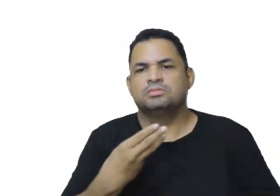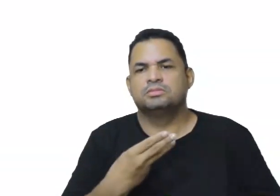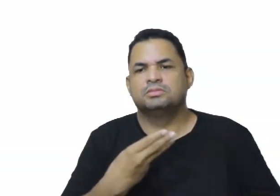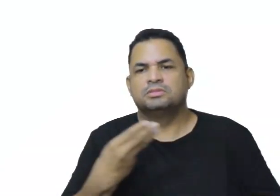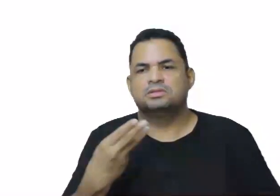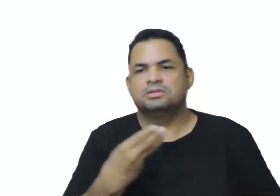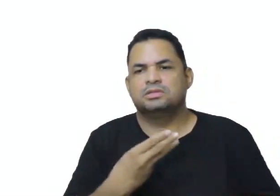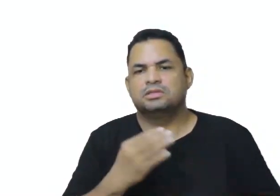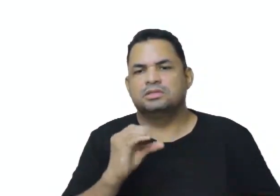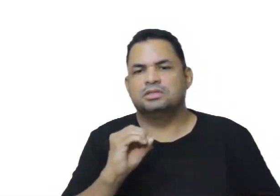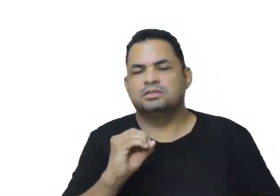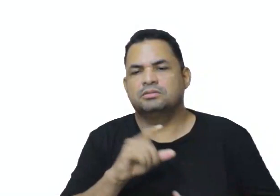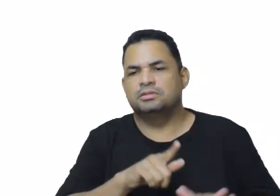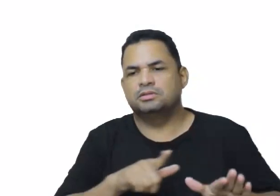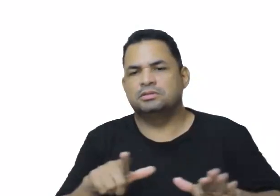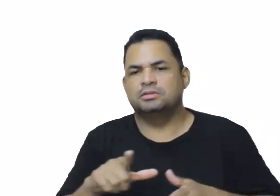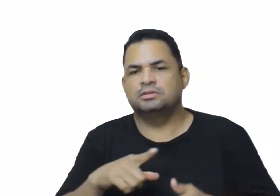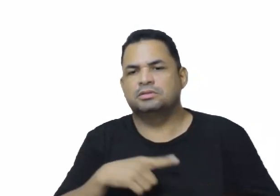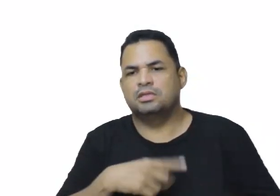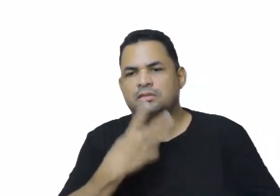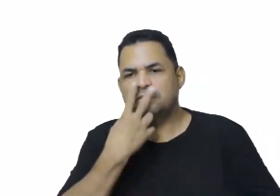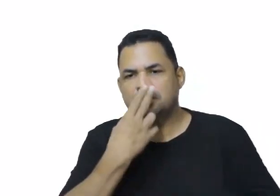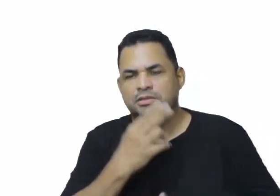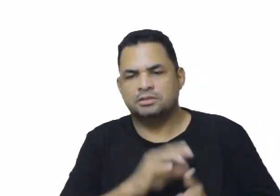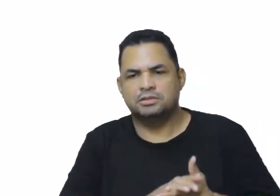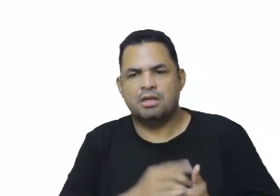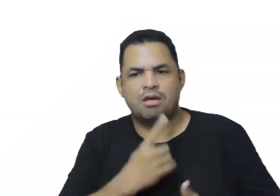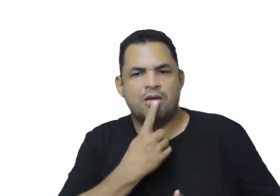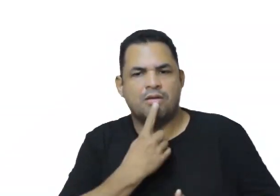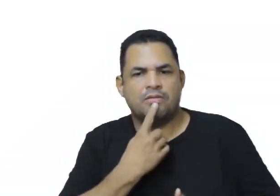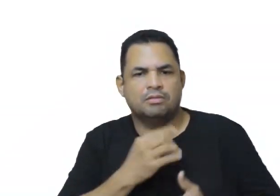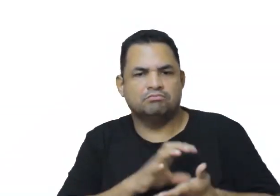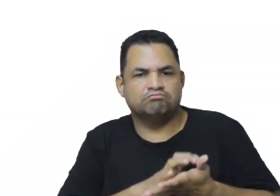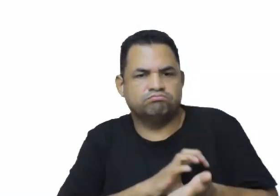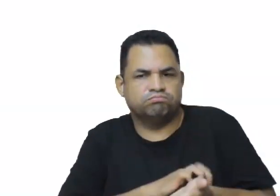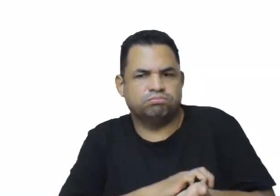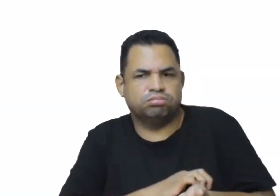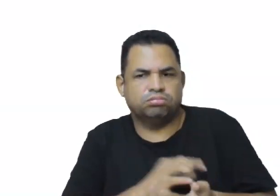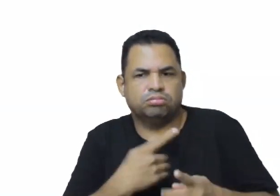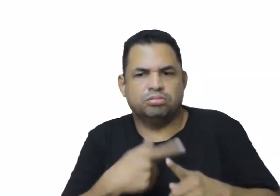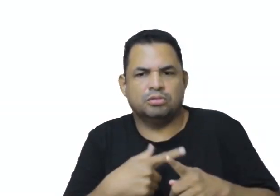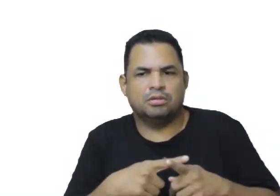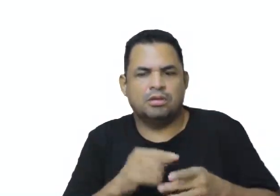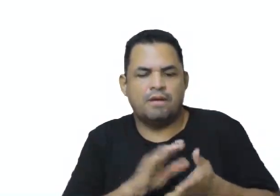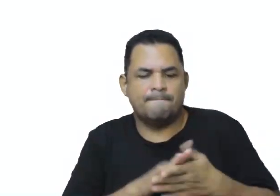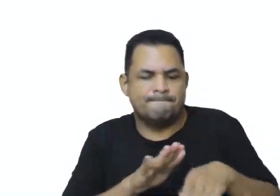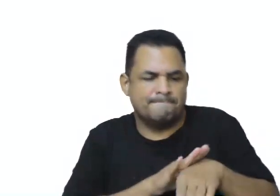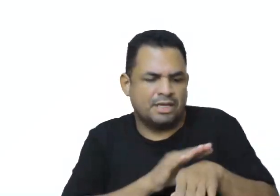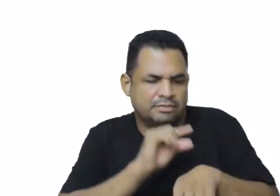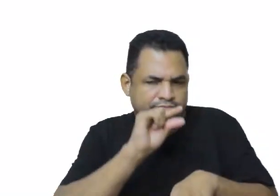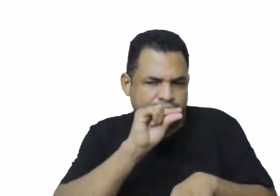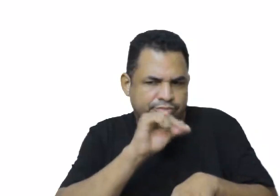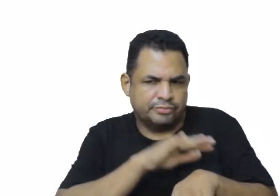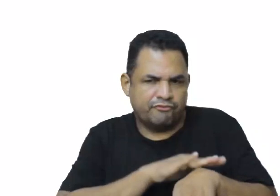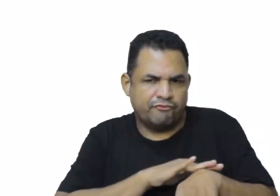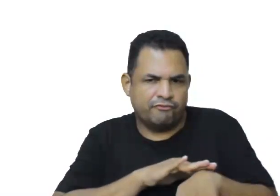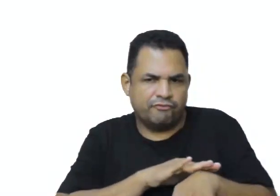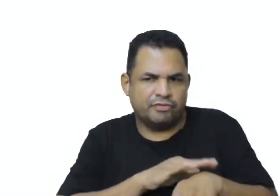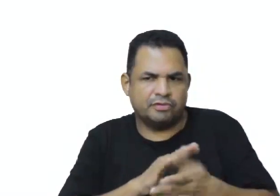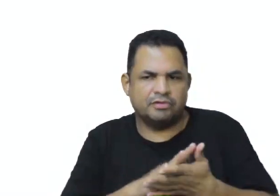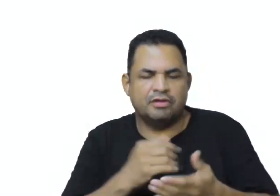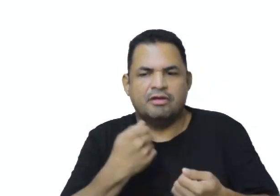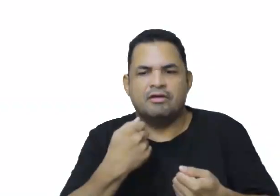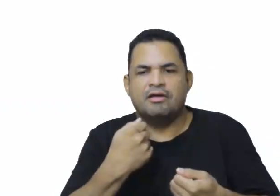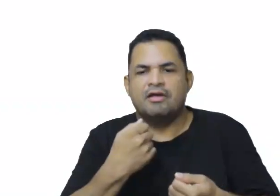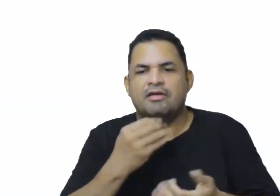30ª semana, o feto tem aparência avermelhada e enrugada por causa de sua pele fina e da relativa ausência de quê?